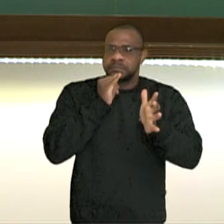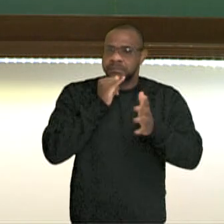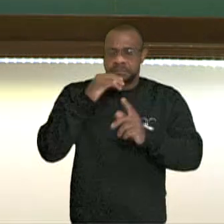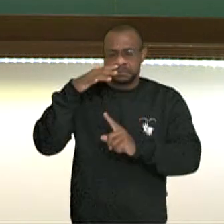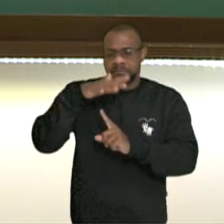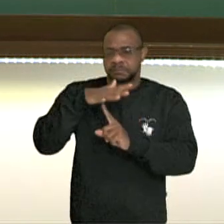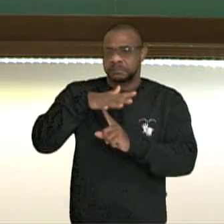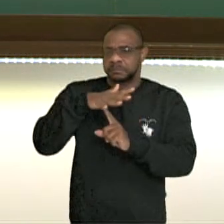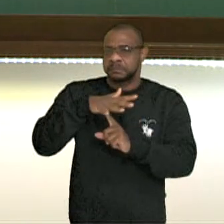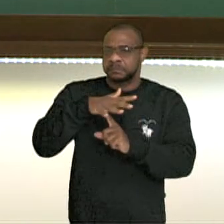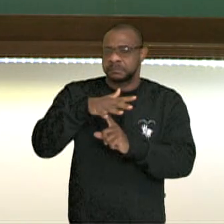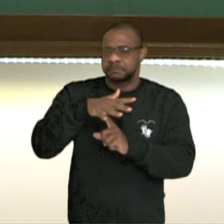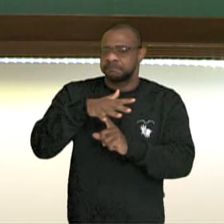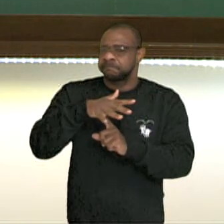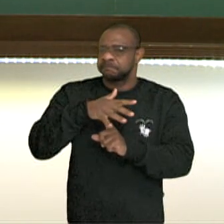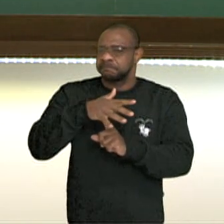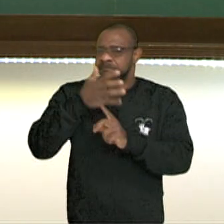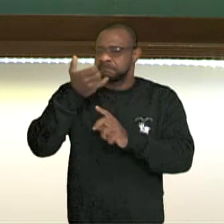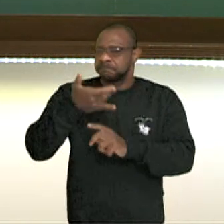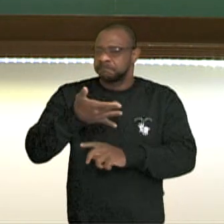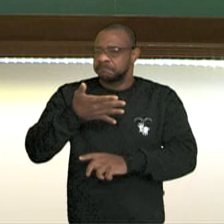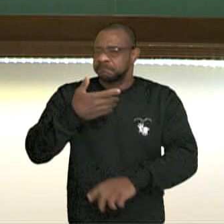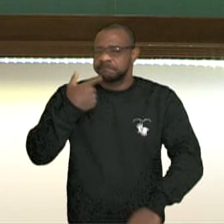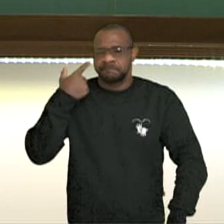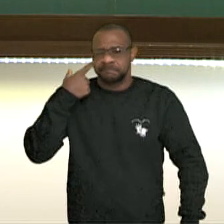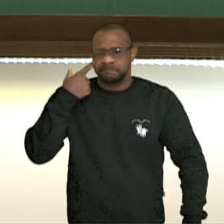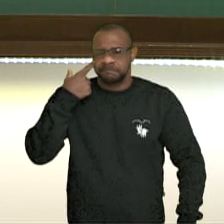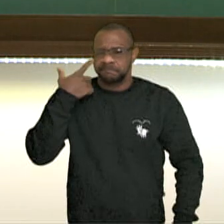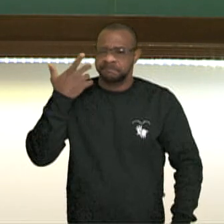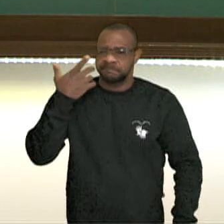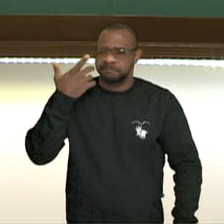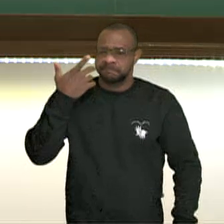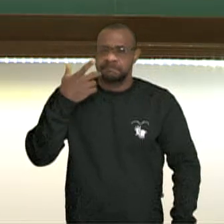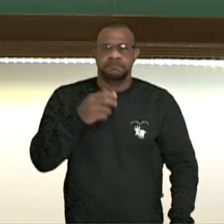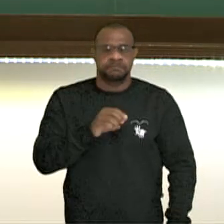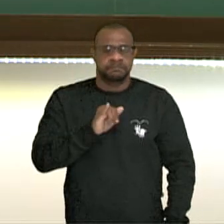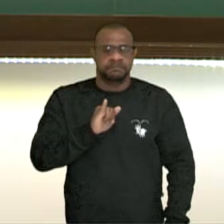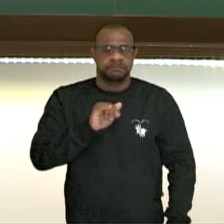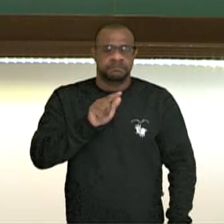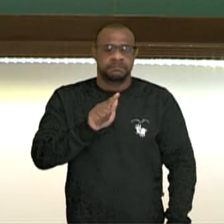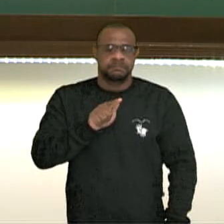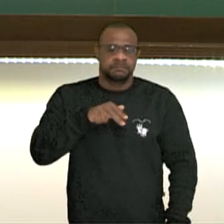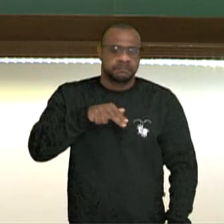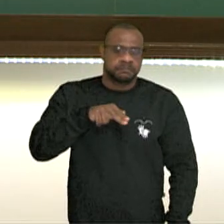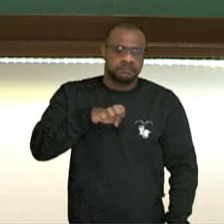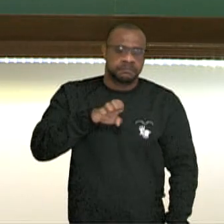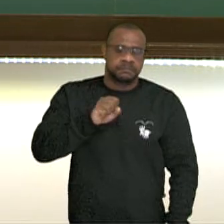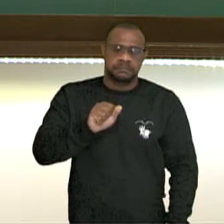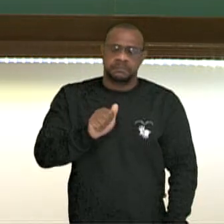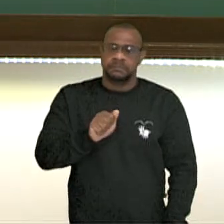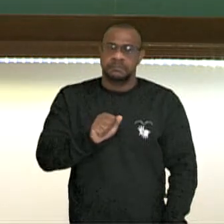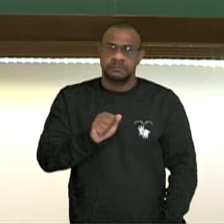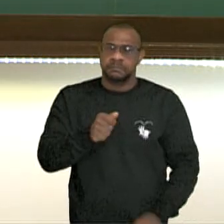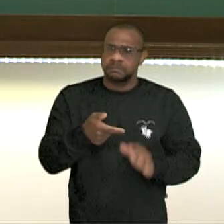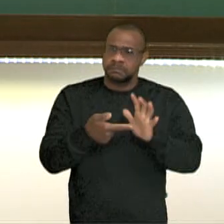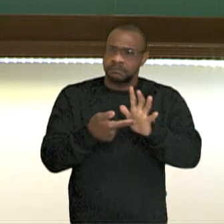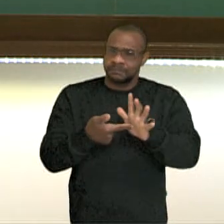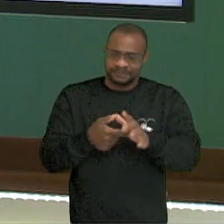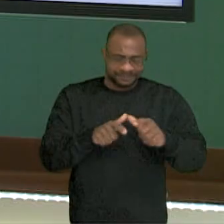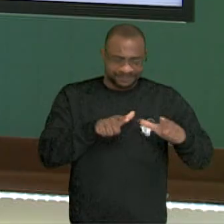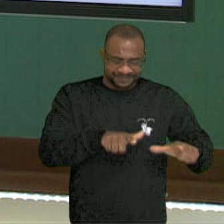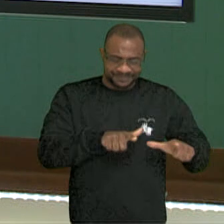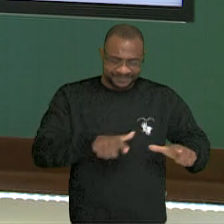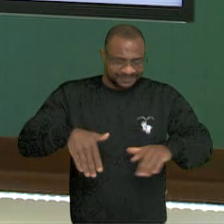nós falamos das rochas ígneas ou magmáticas, eu não trouxe um